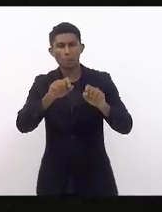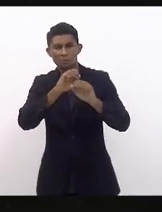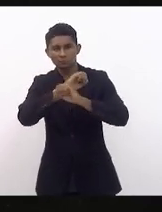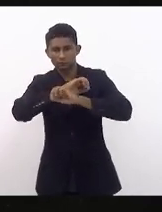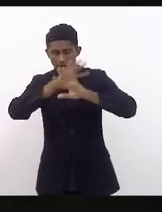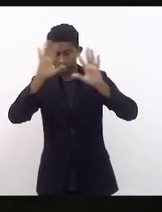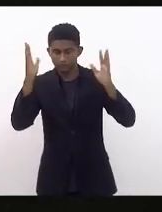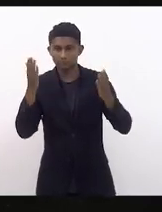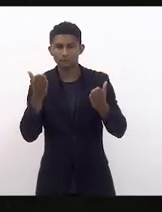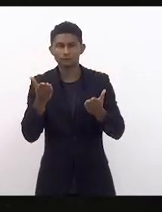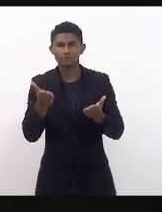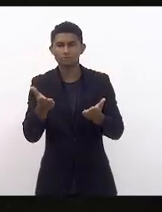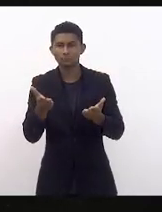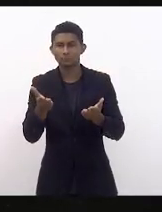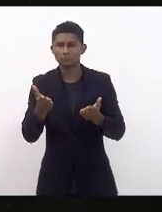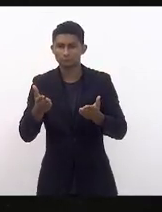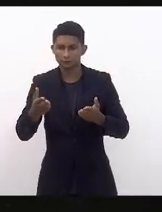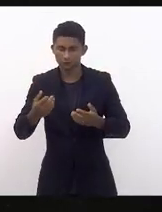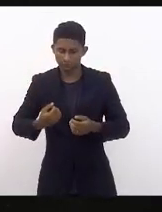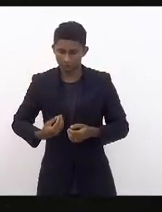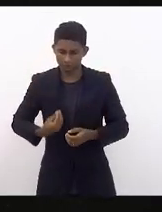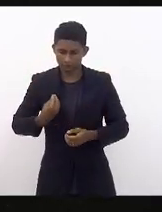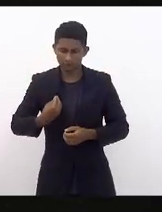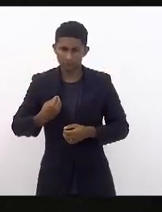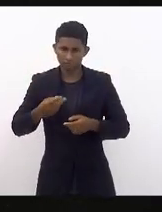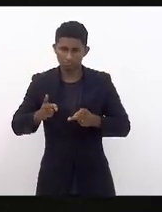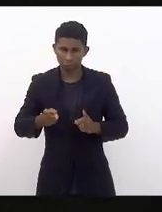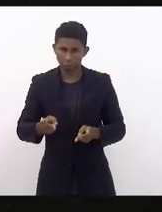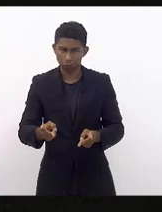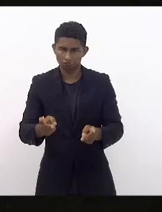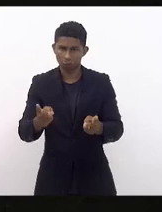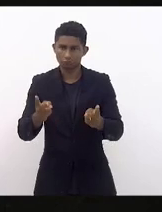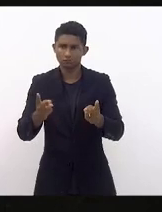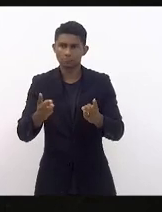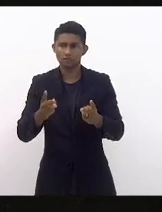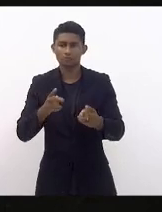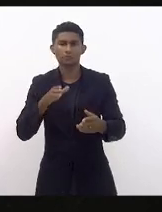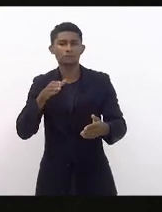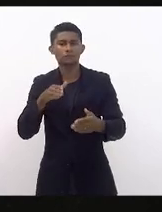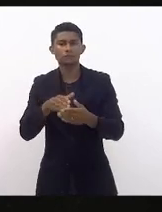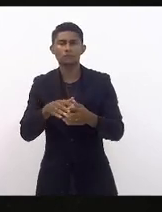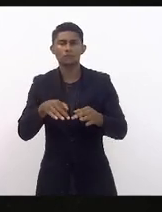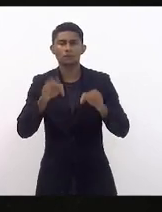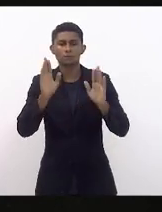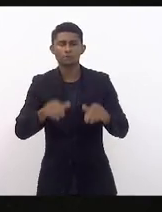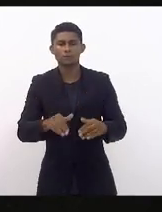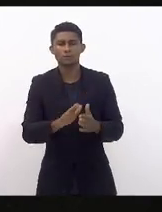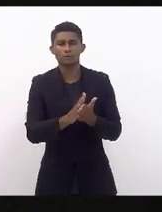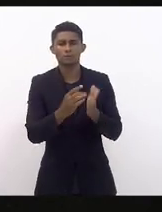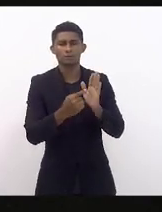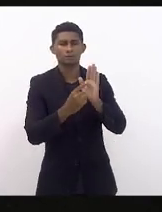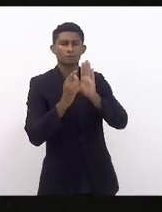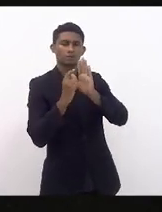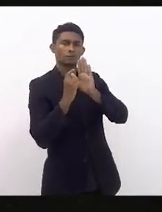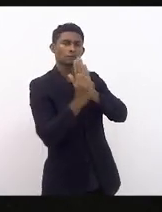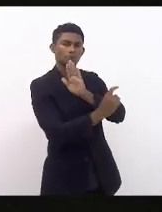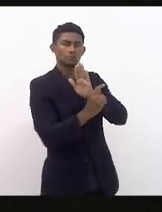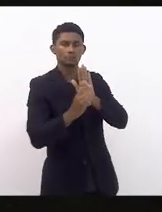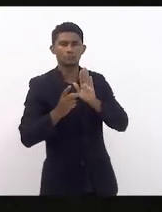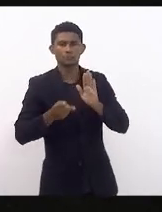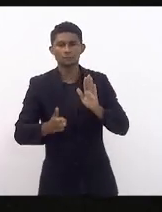dia, chamado eternidade. Termino recitando os versículos bíblicos que